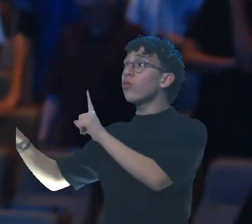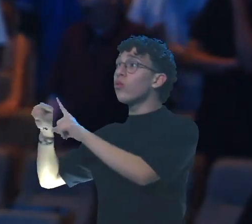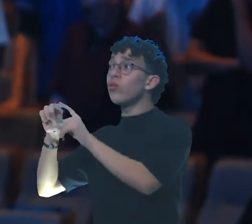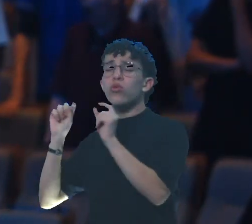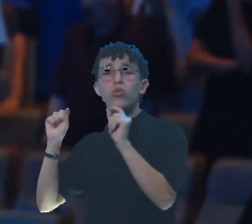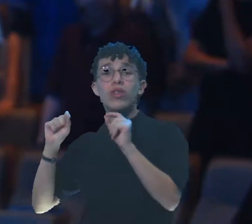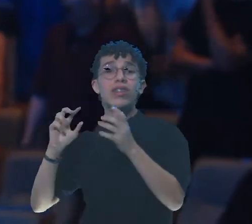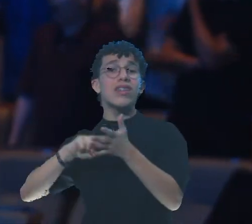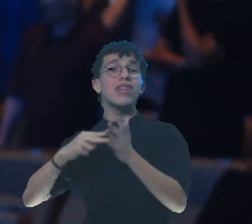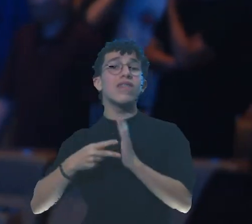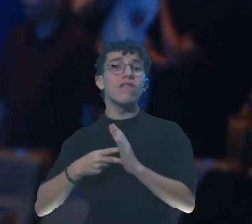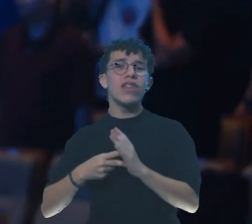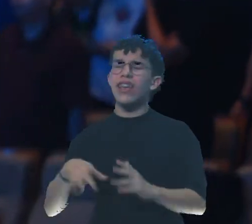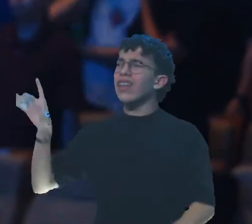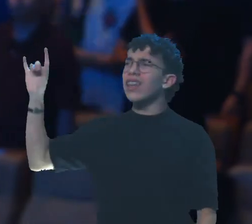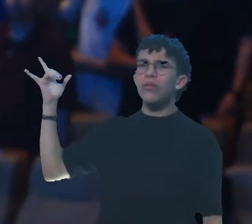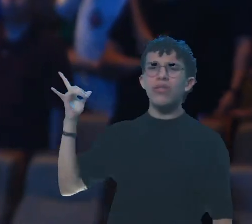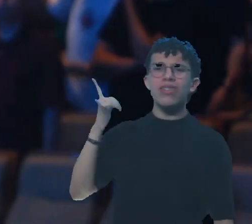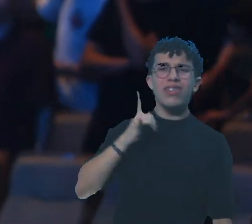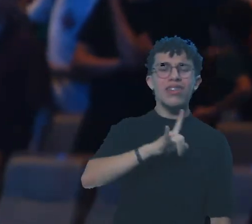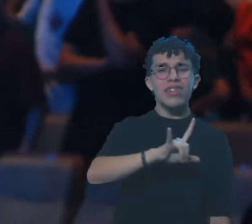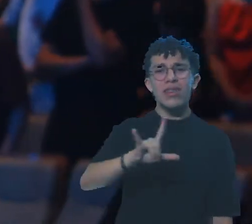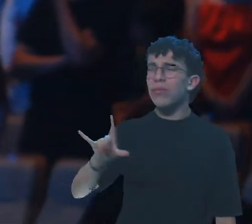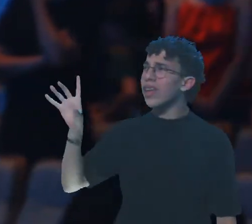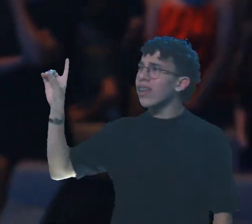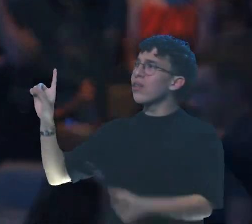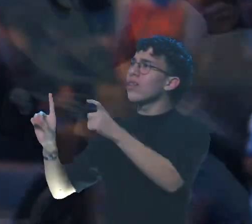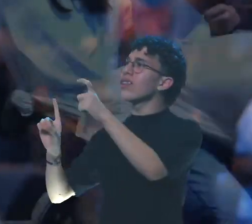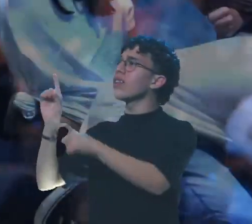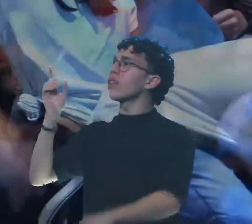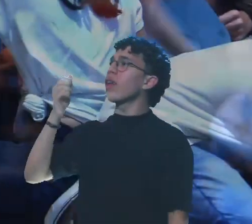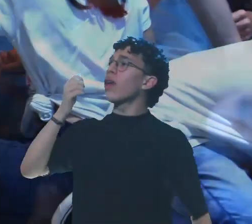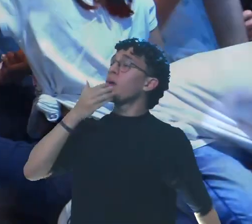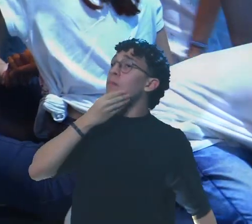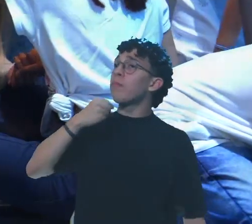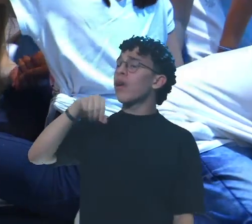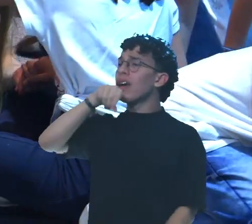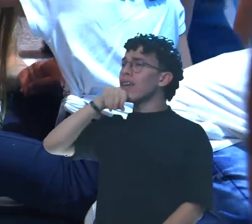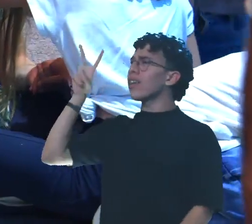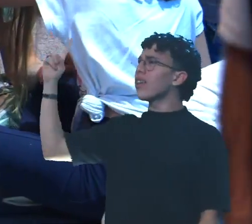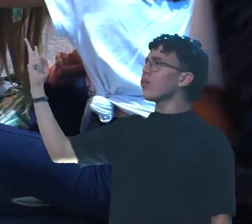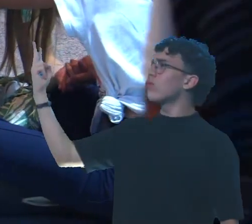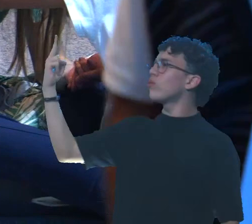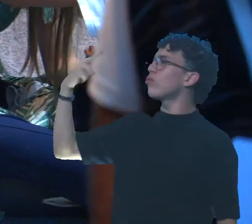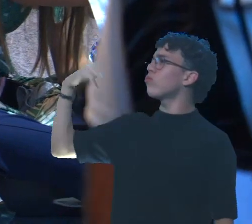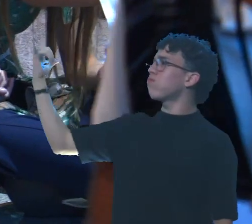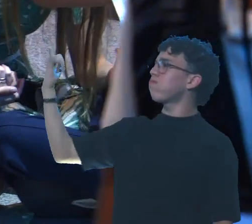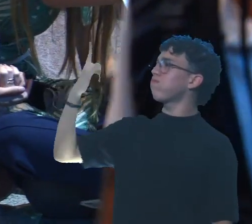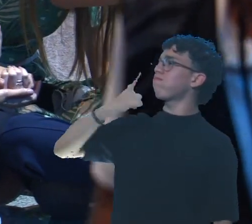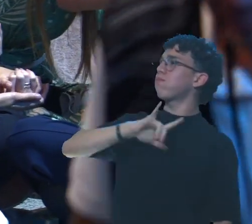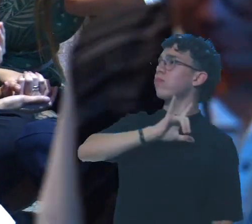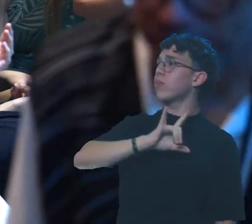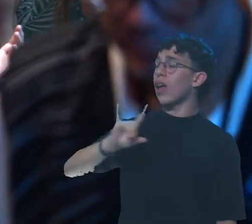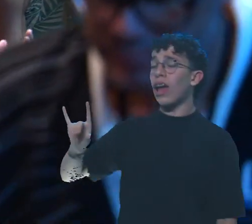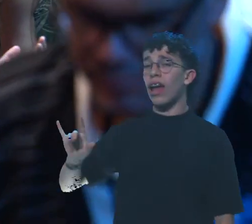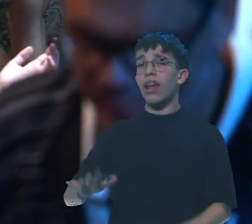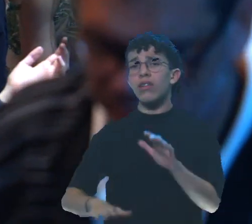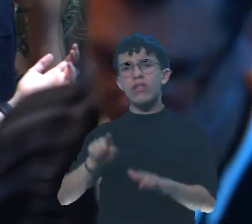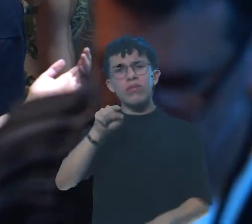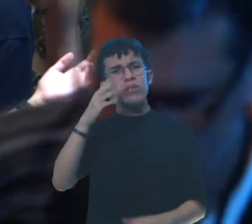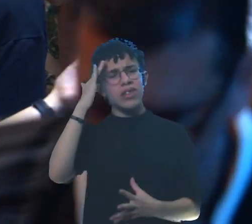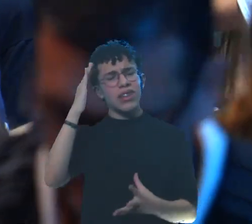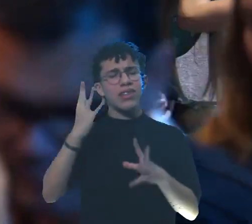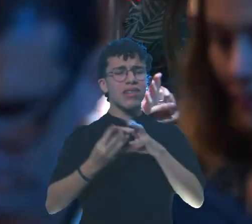te ama. Ele é um Pai. Ele é aquele que quer olhar para você e quer te amar, porque Ele morreu numa cruz